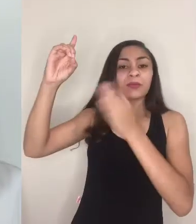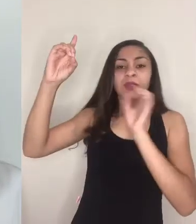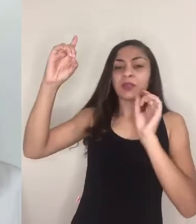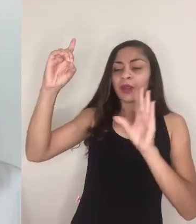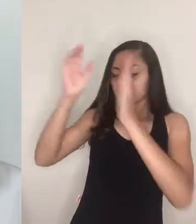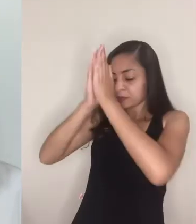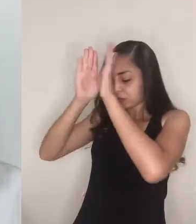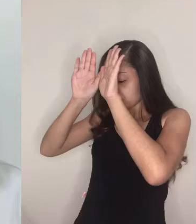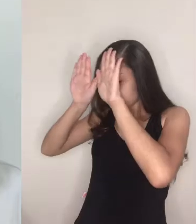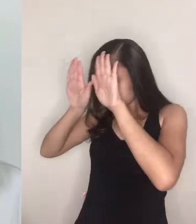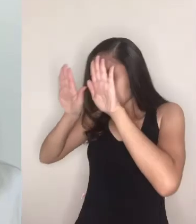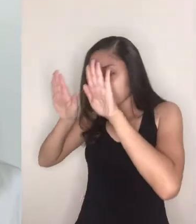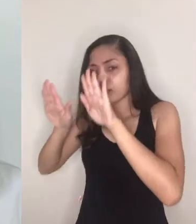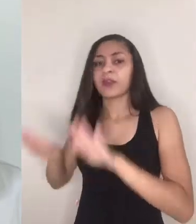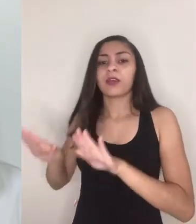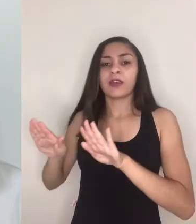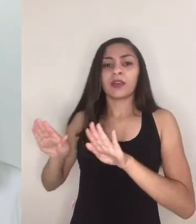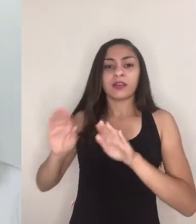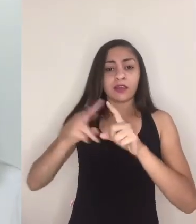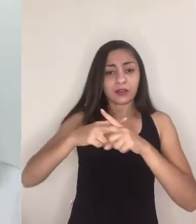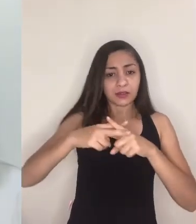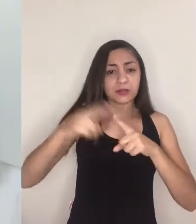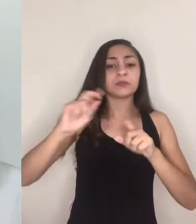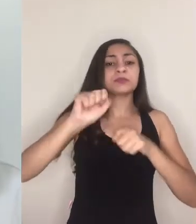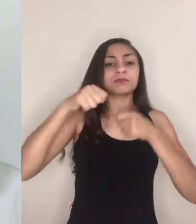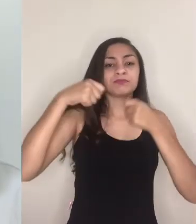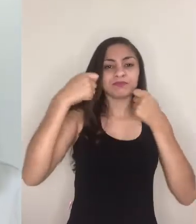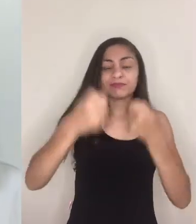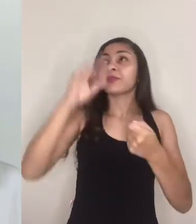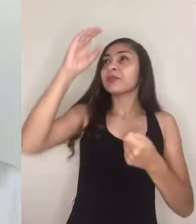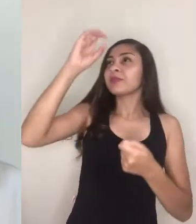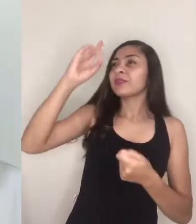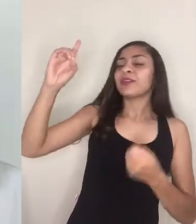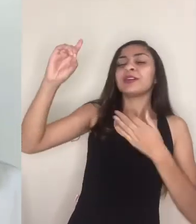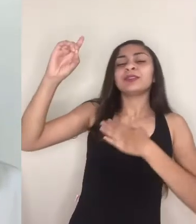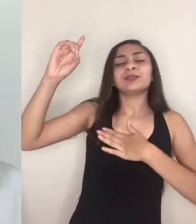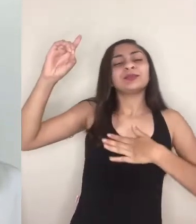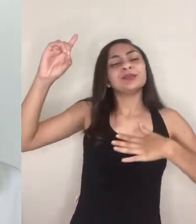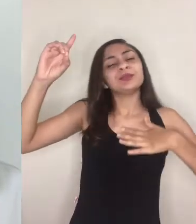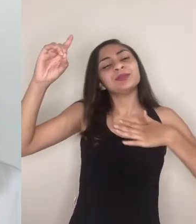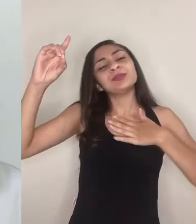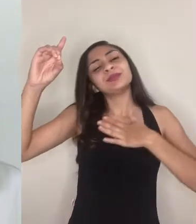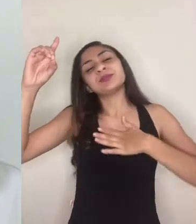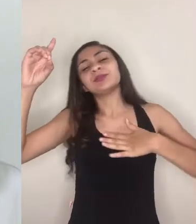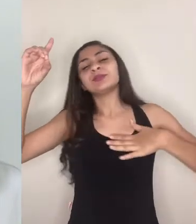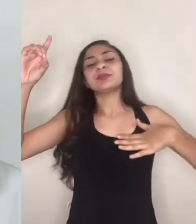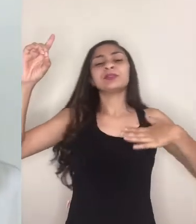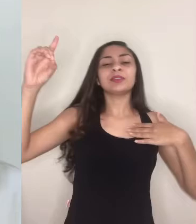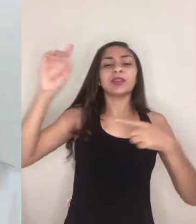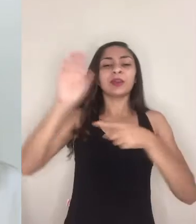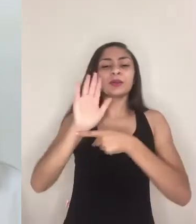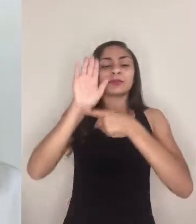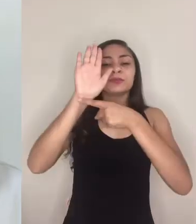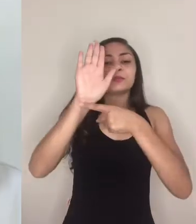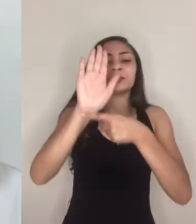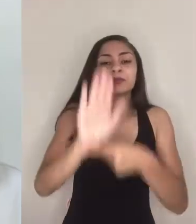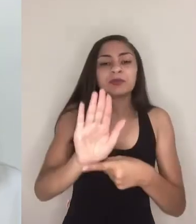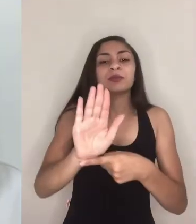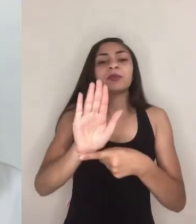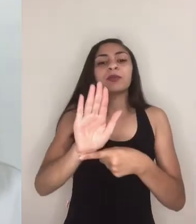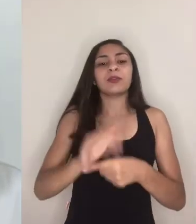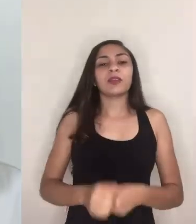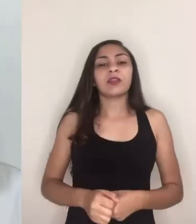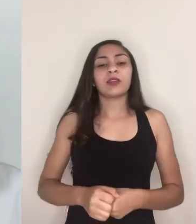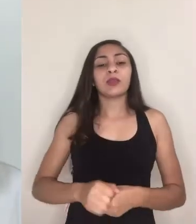tem prazer em assistir os seus fiéis, conforme os versículos 3, 4